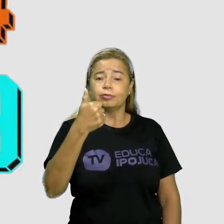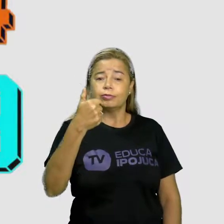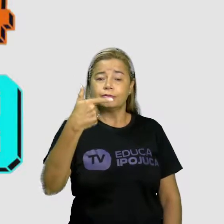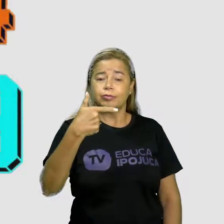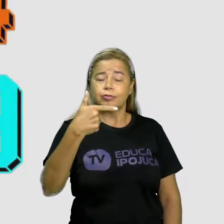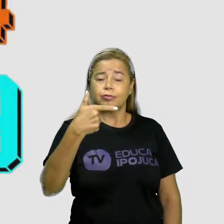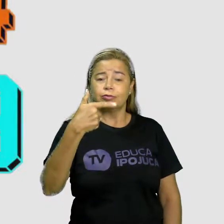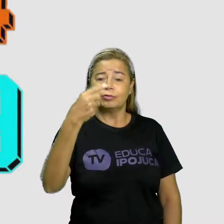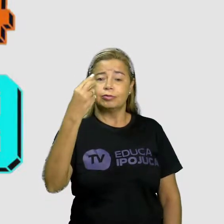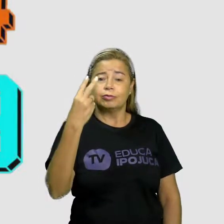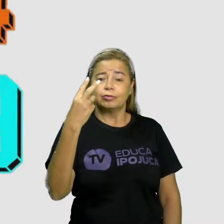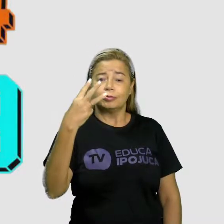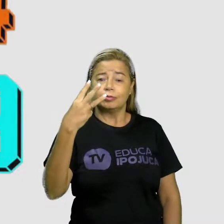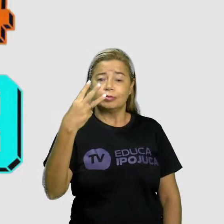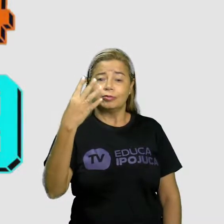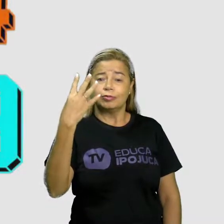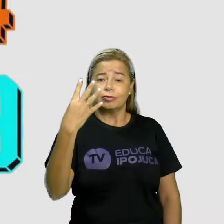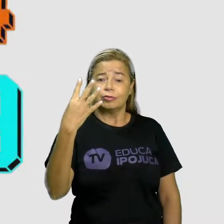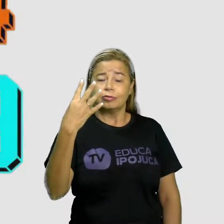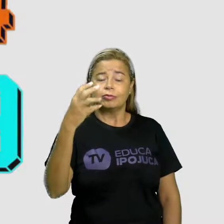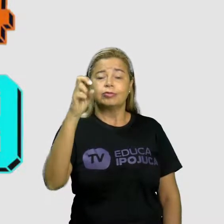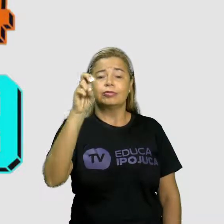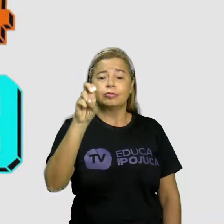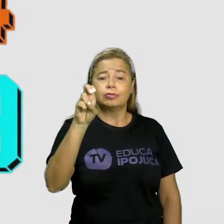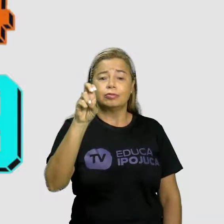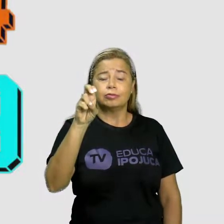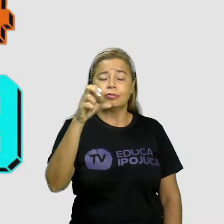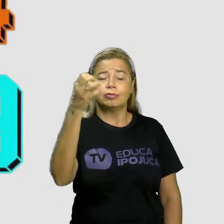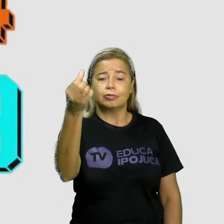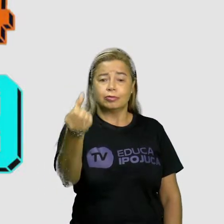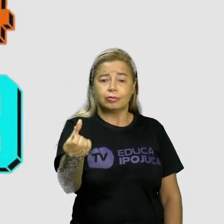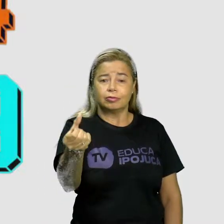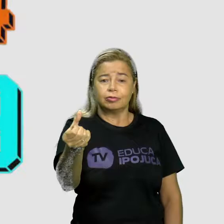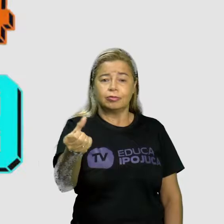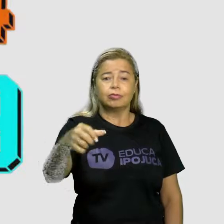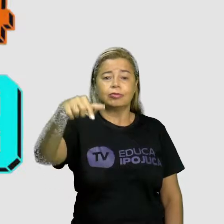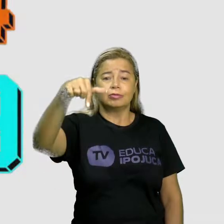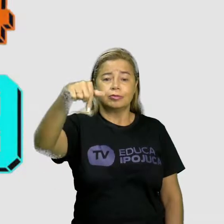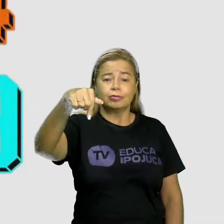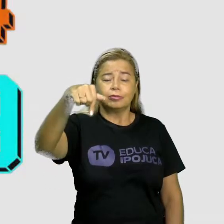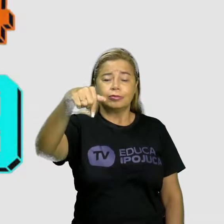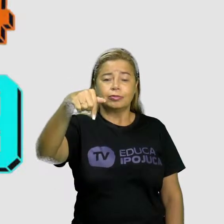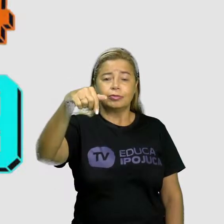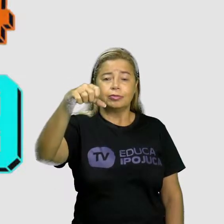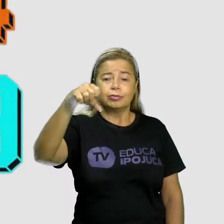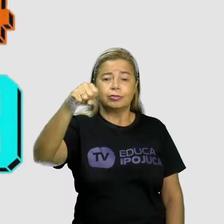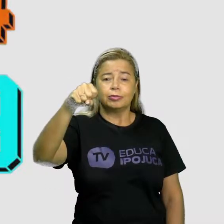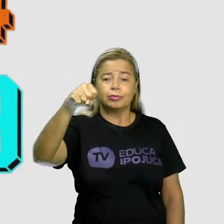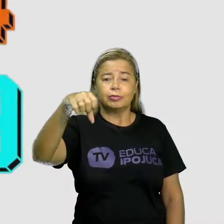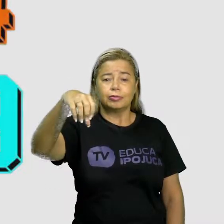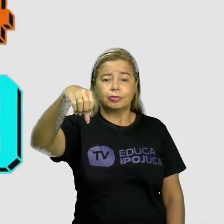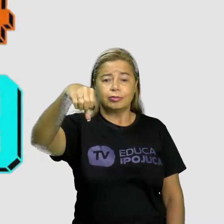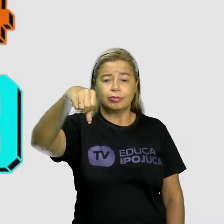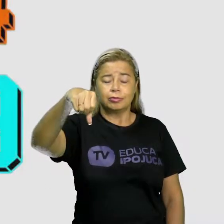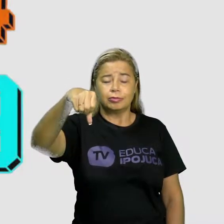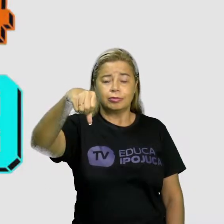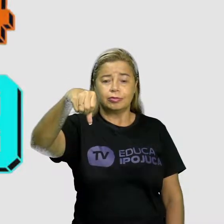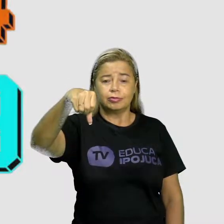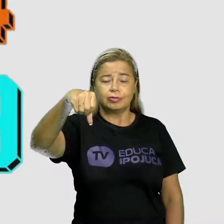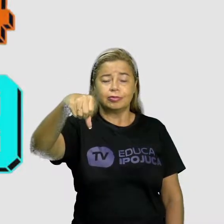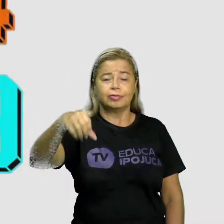1, 2, 3, 4, 5, 6, 7, 8